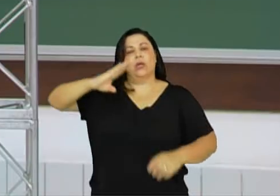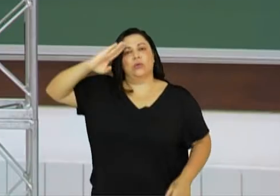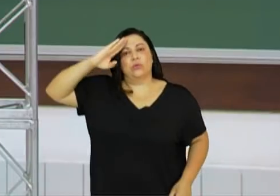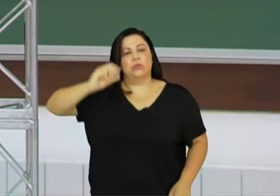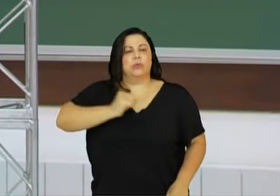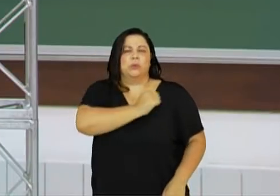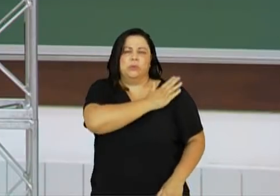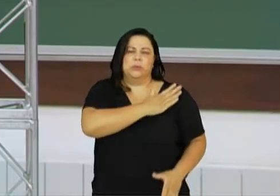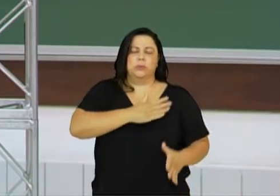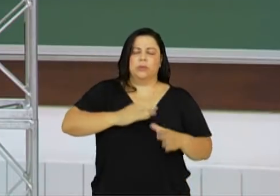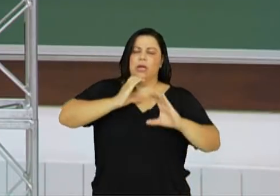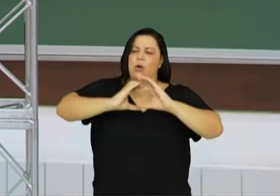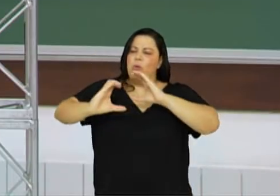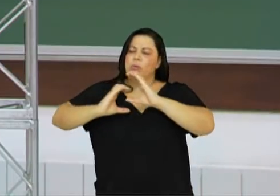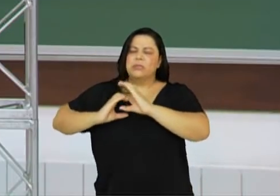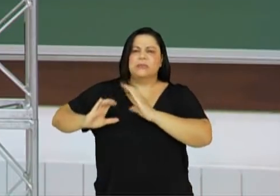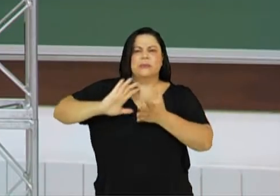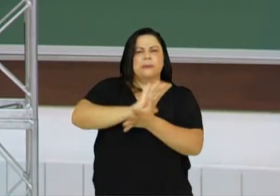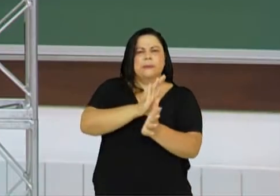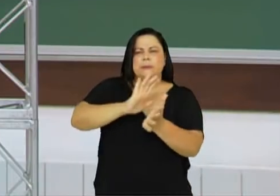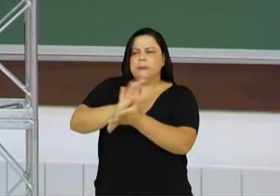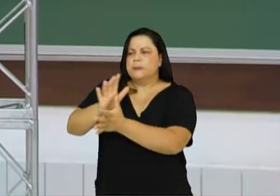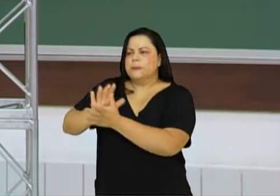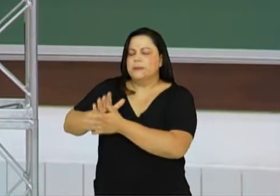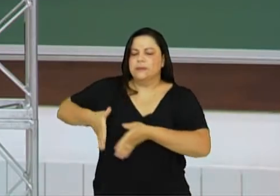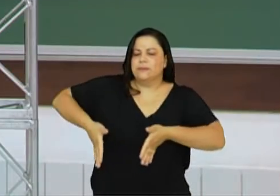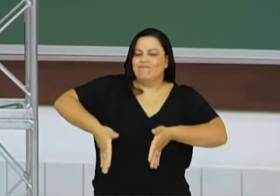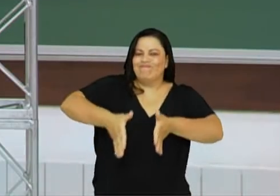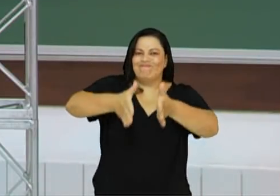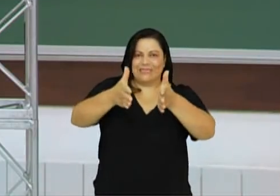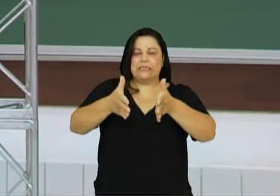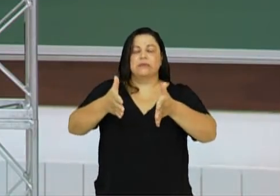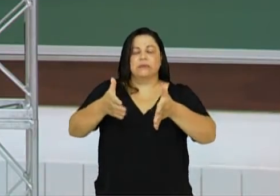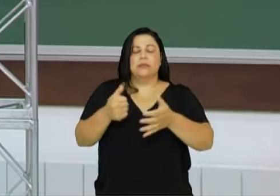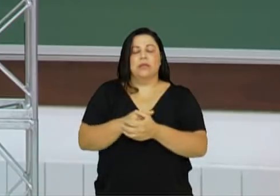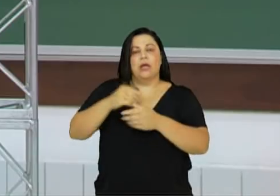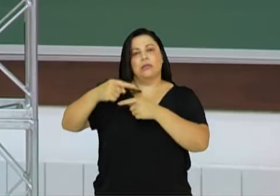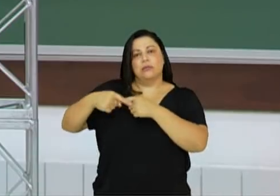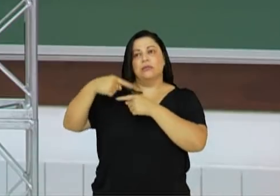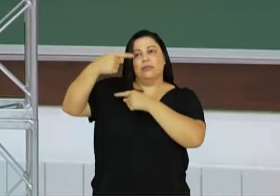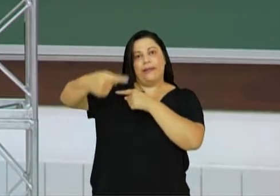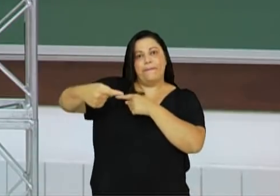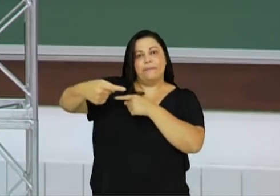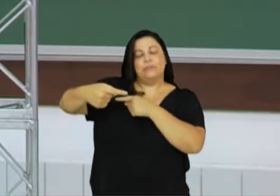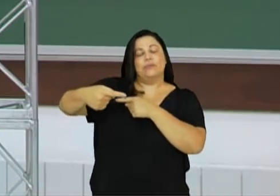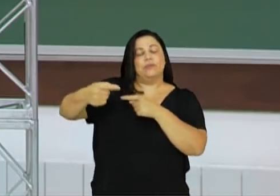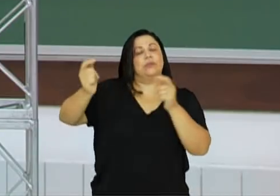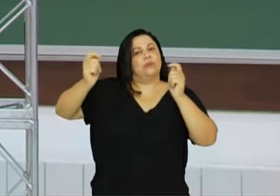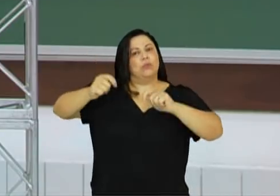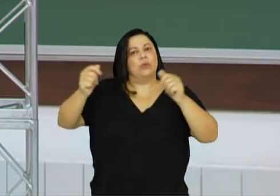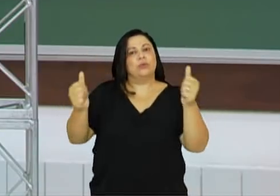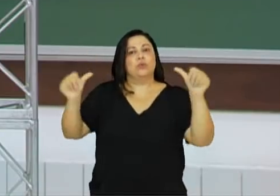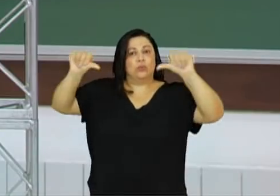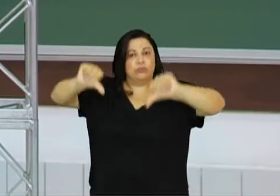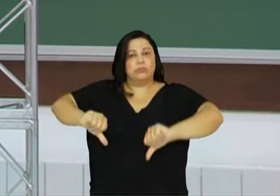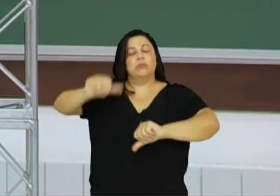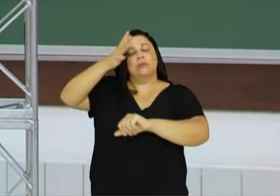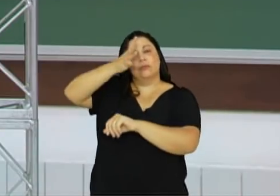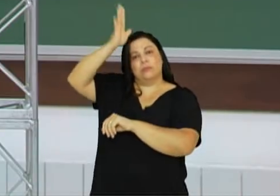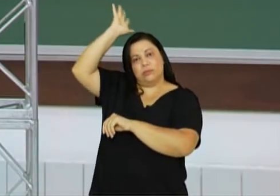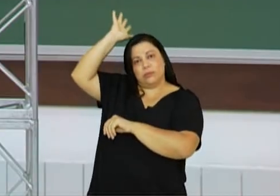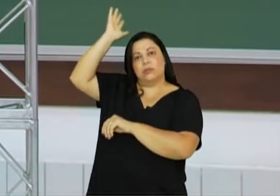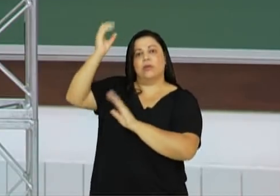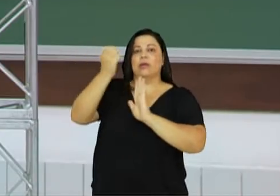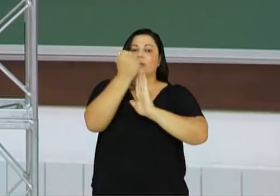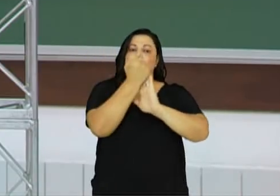eles passaram então a destruir essas estradas e, posteriormente, com a queda do Império Romano e o início da Idade Média,